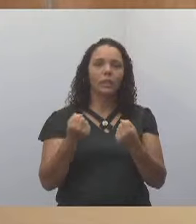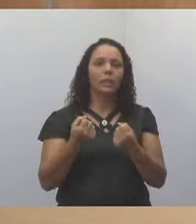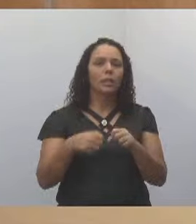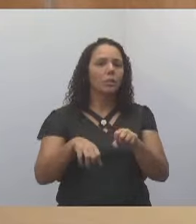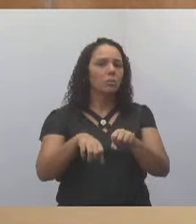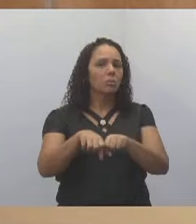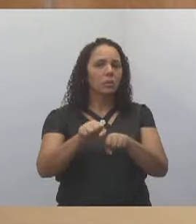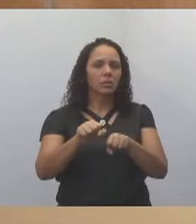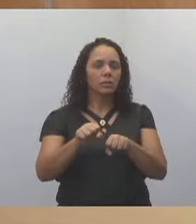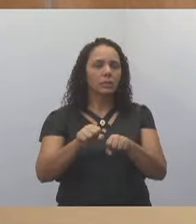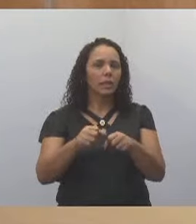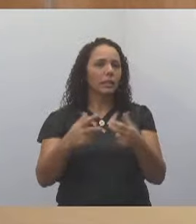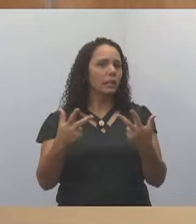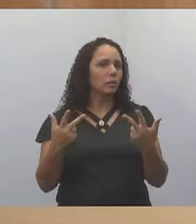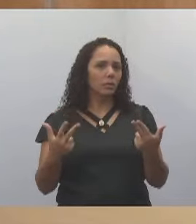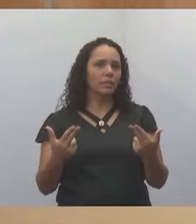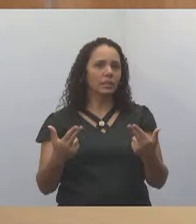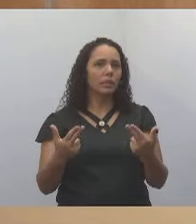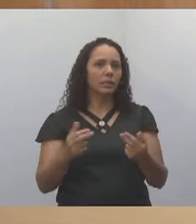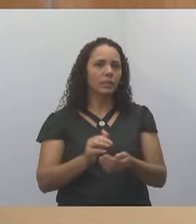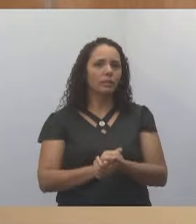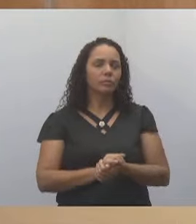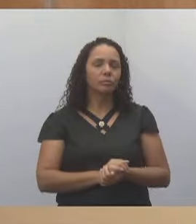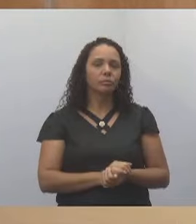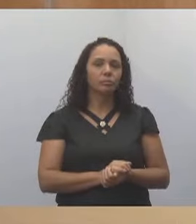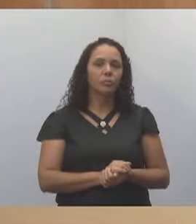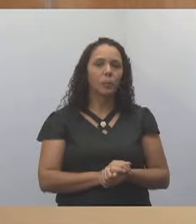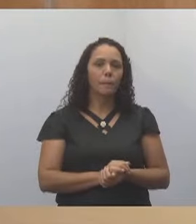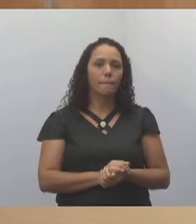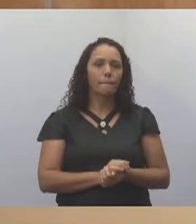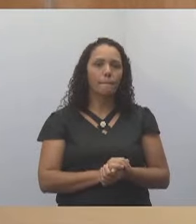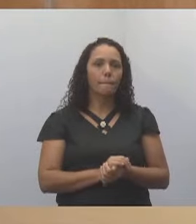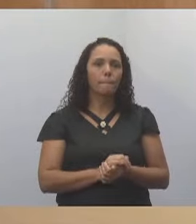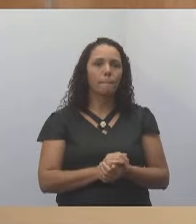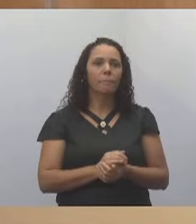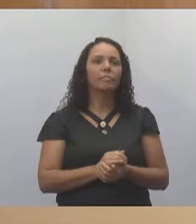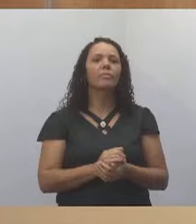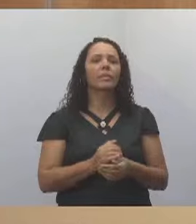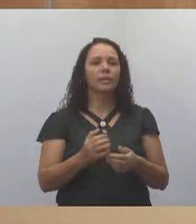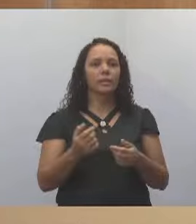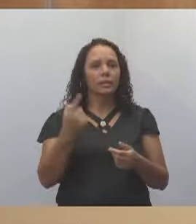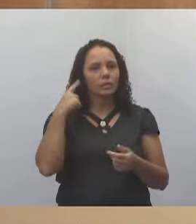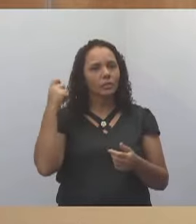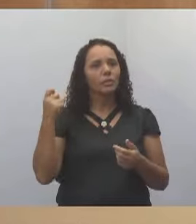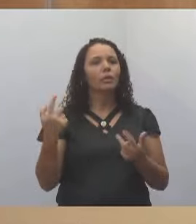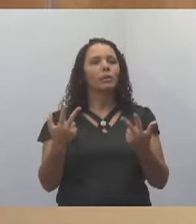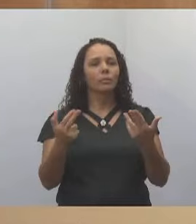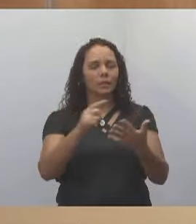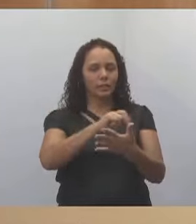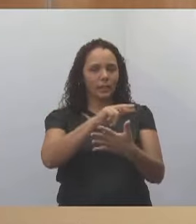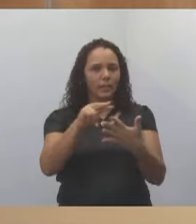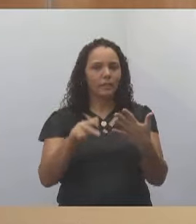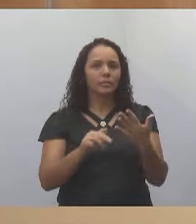similares, considerando o interesse local do município de Jacareí. Esse projeto foi construído